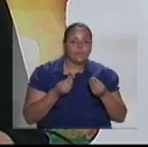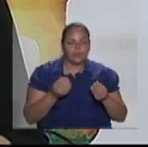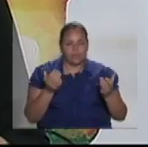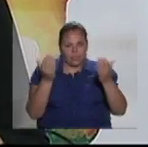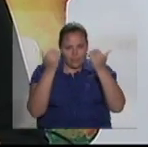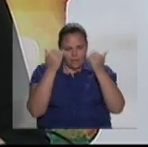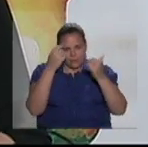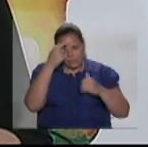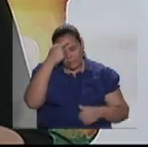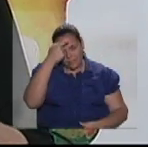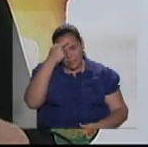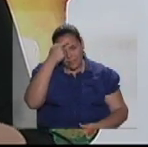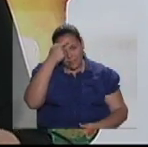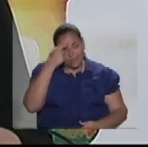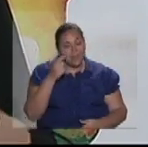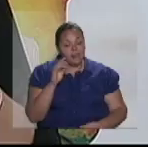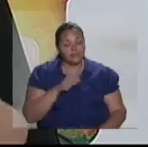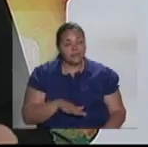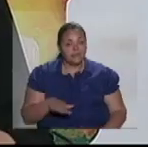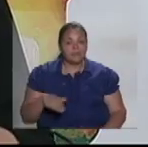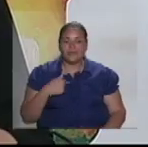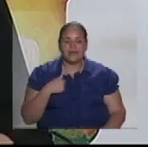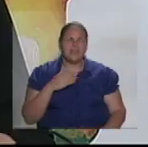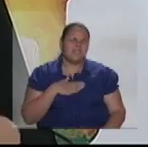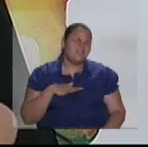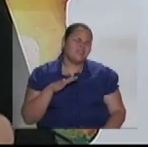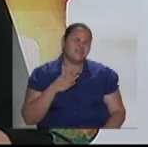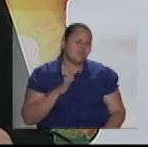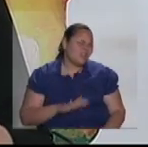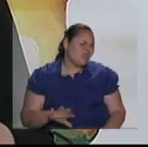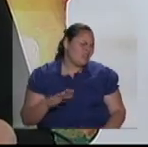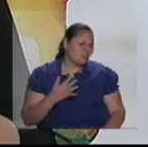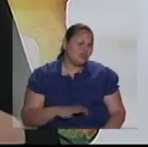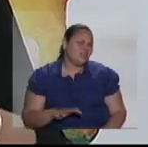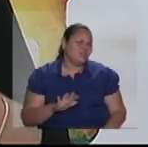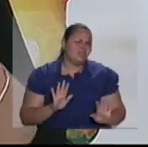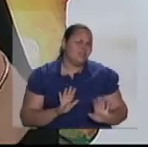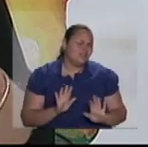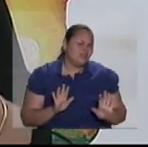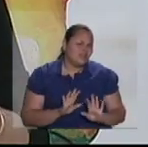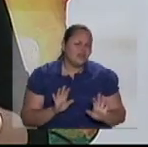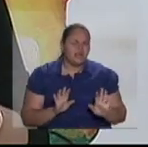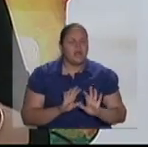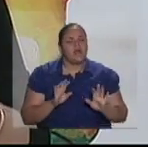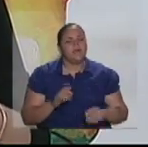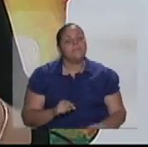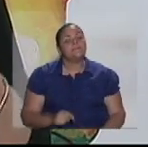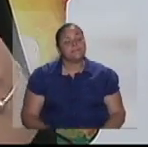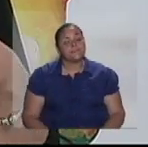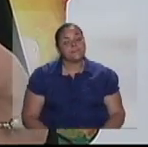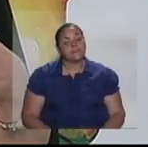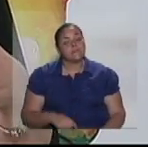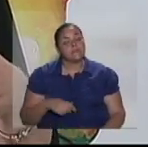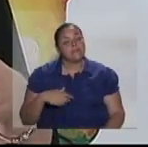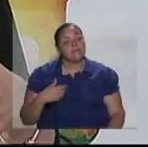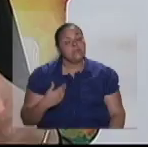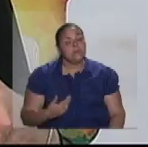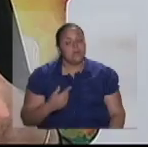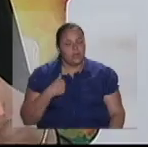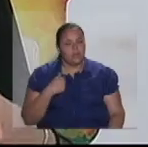é que funciona na cabecinha da criança. E aí eu começo a não gostar, começo a não querer, começo a ratear,